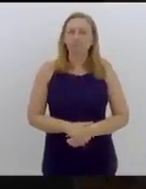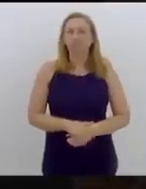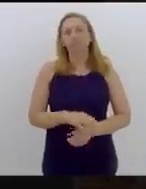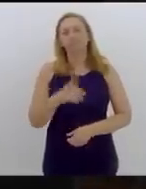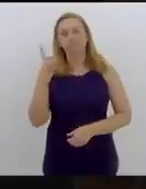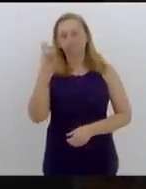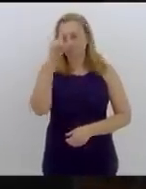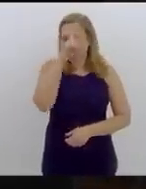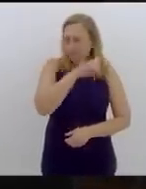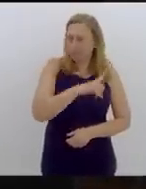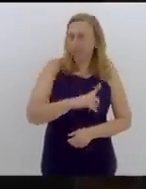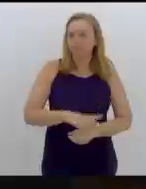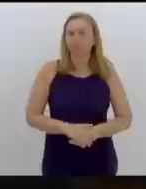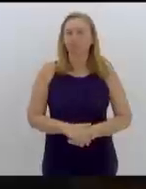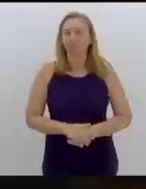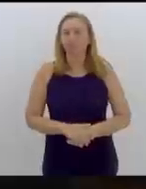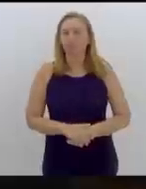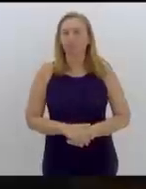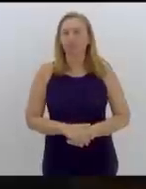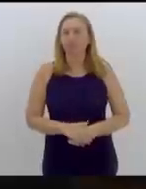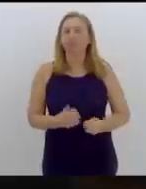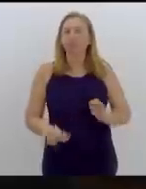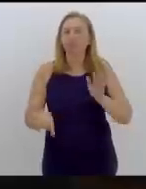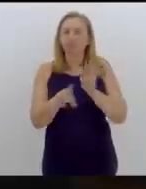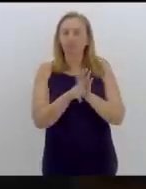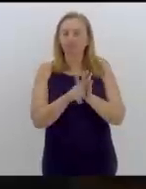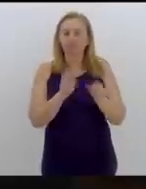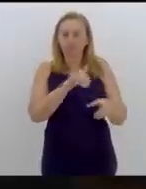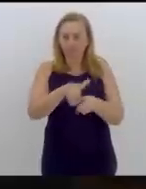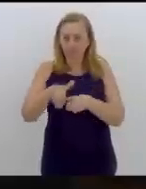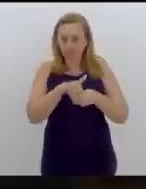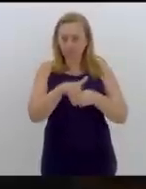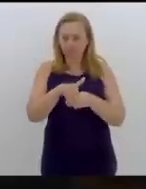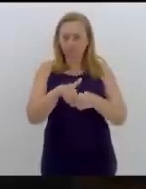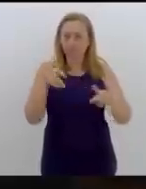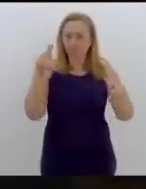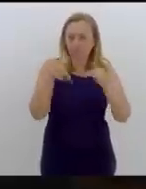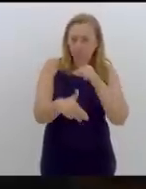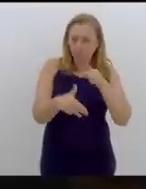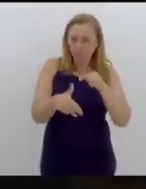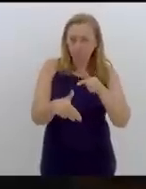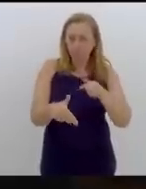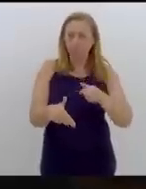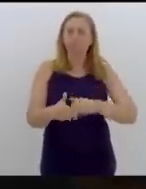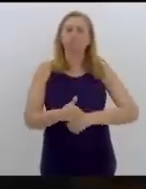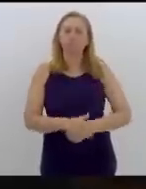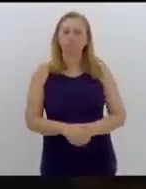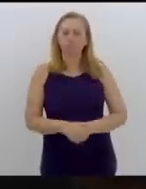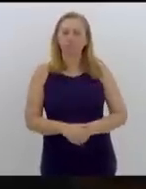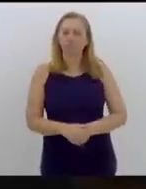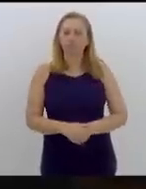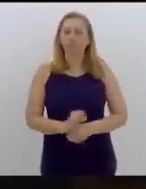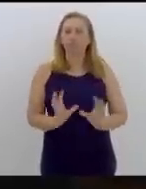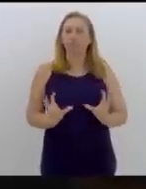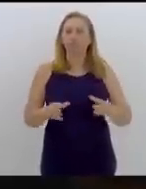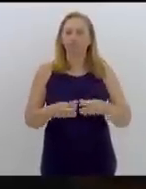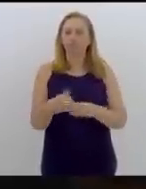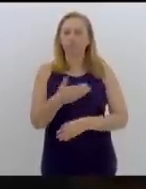na questão sobretudo da questão da legislação eleitoral que nos impedia de realizar uma audiência